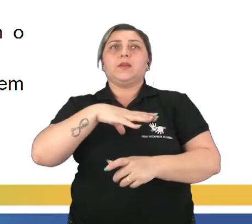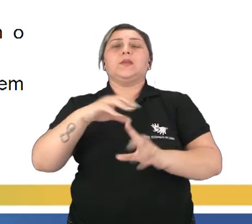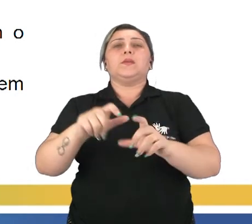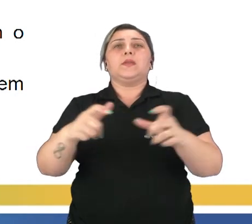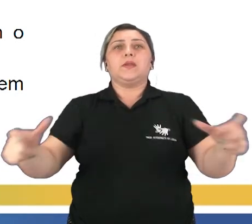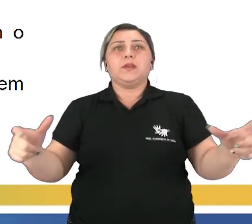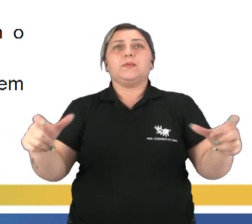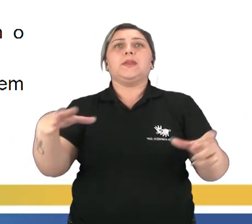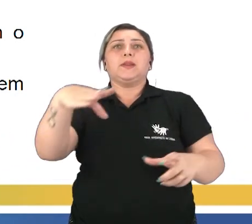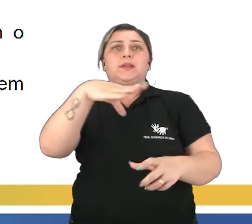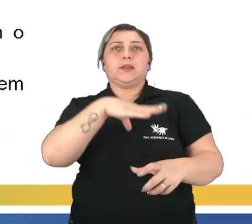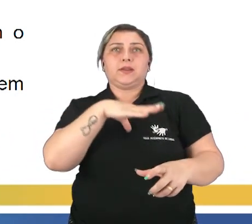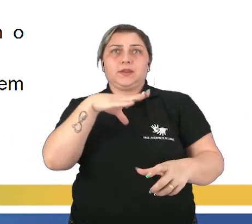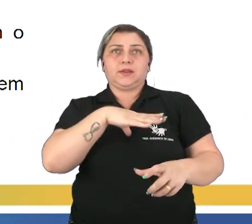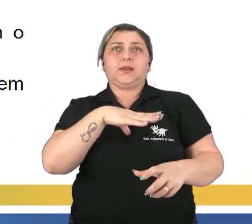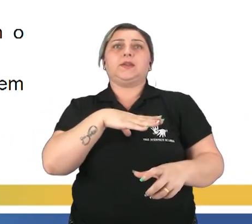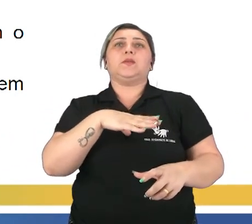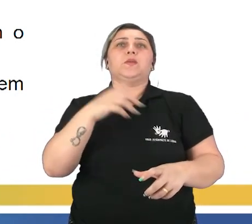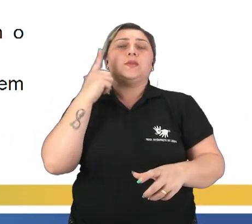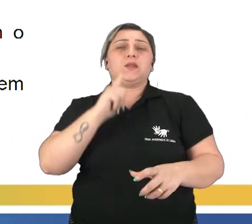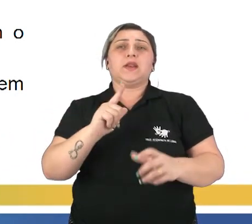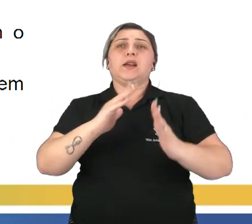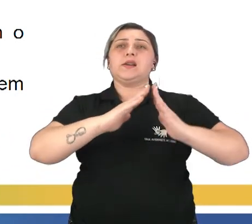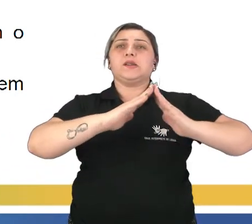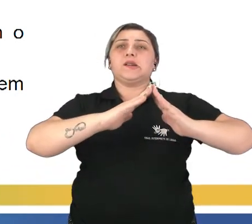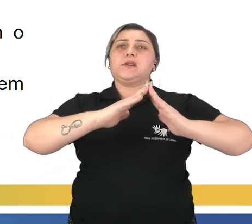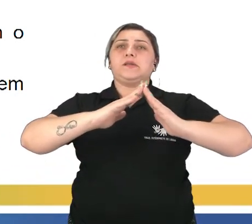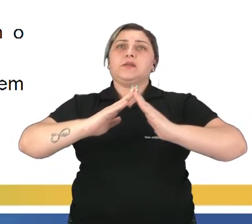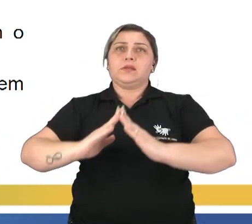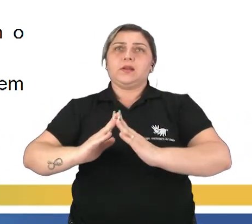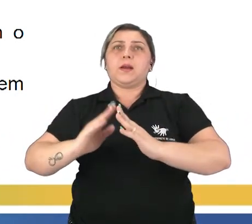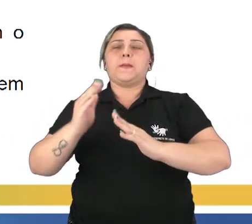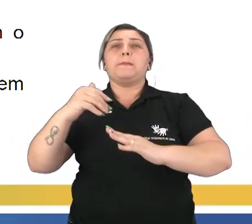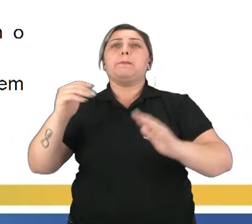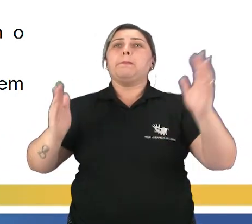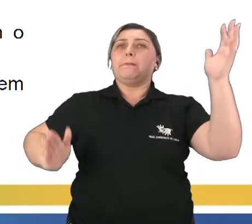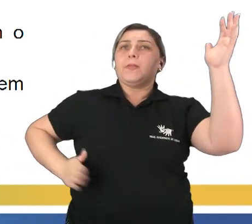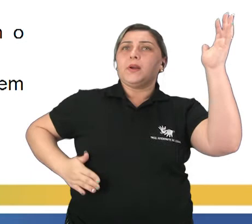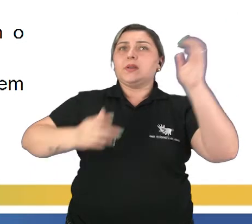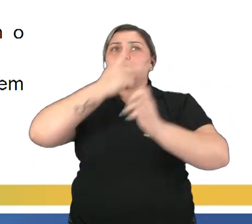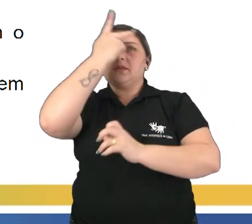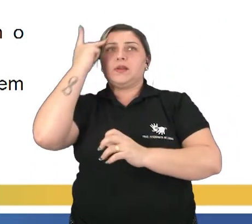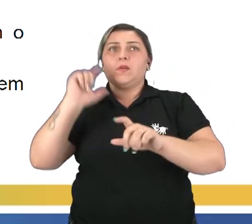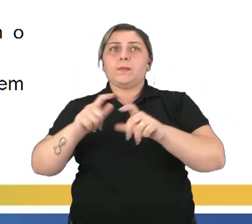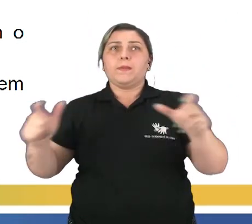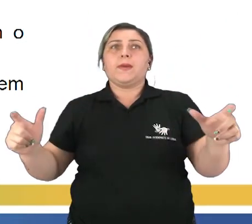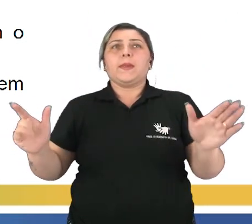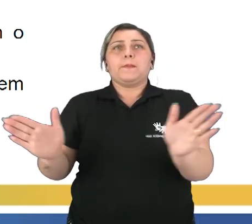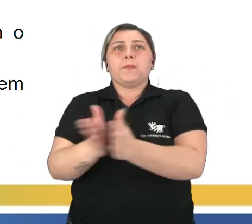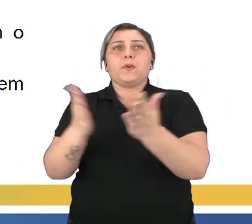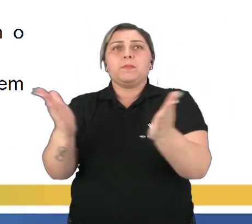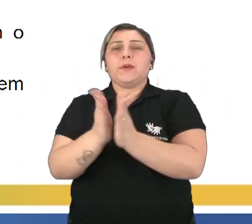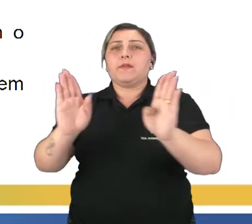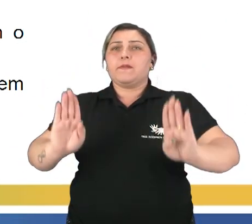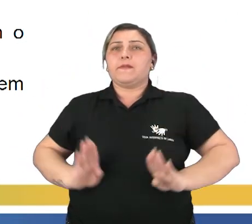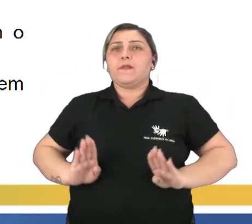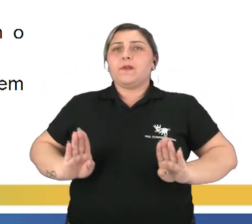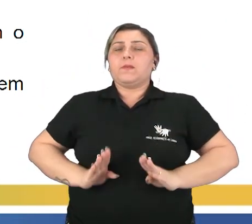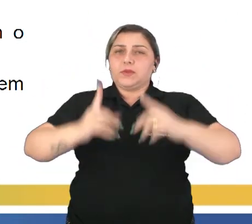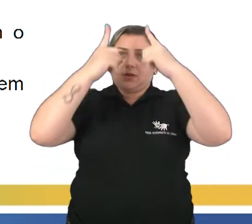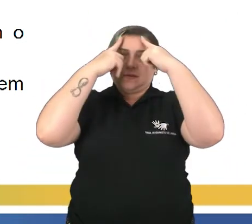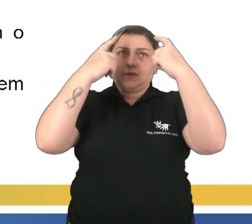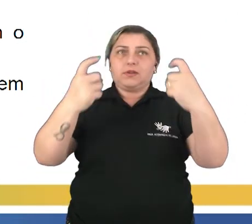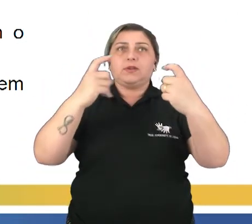crescimento desenfreado das cidades, acarretando favelização, marginalização das pessoas e também o aumento da miséria, fome